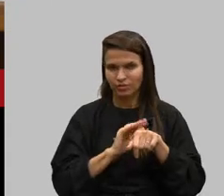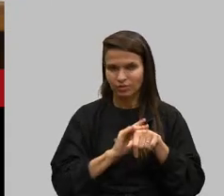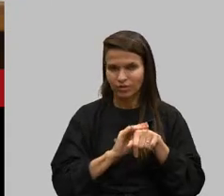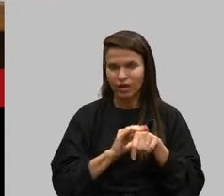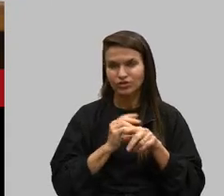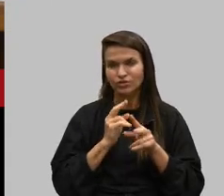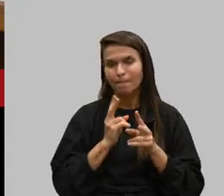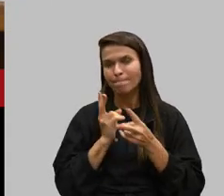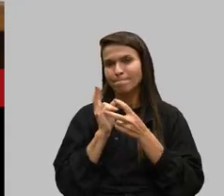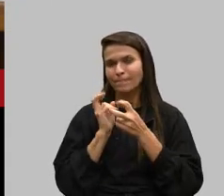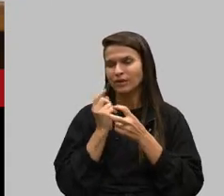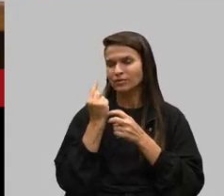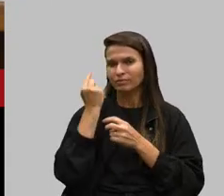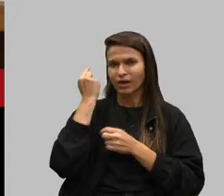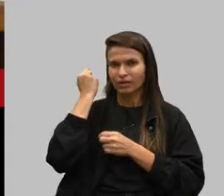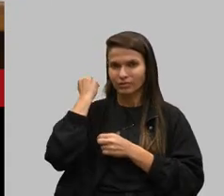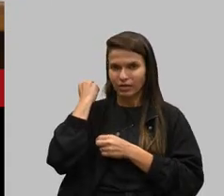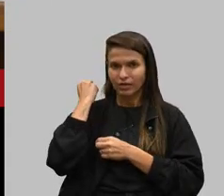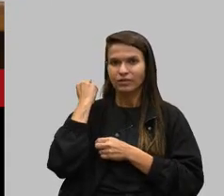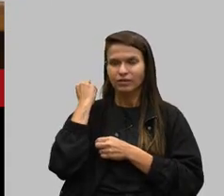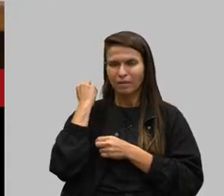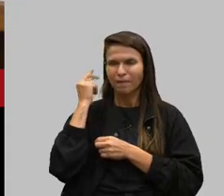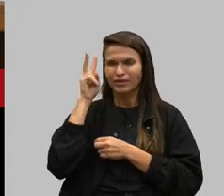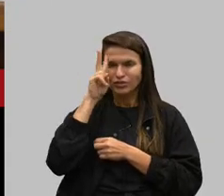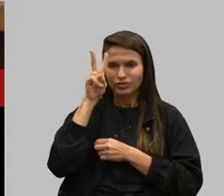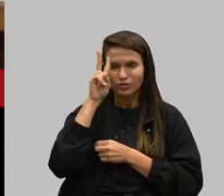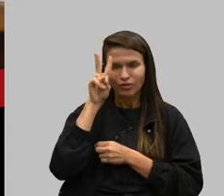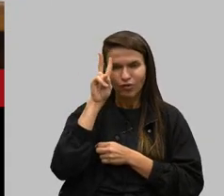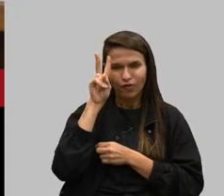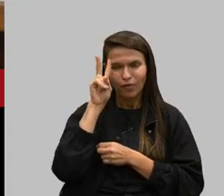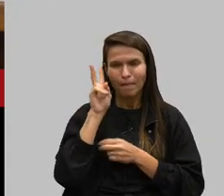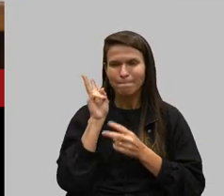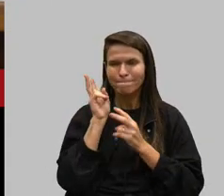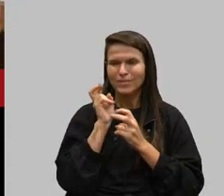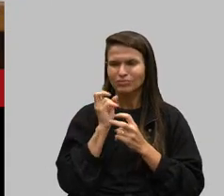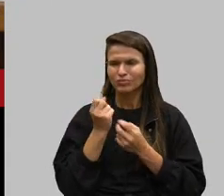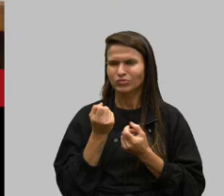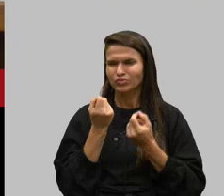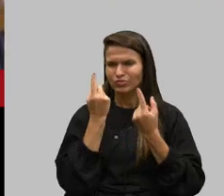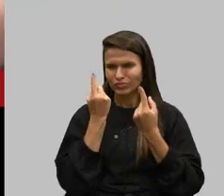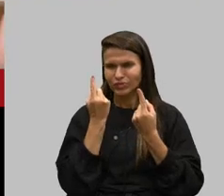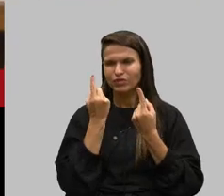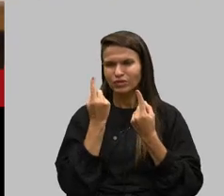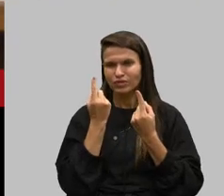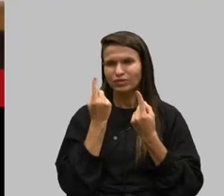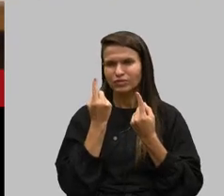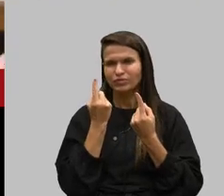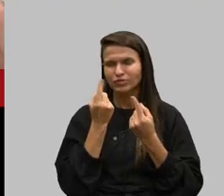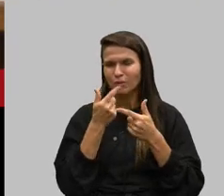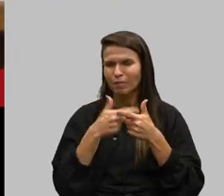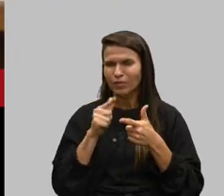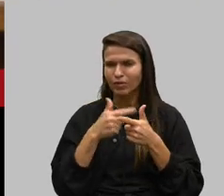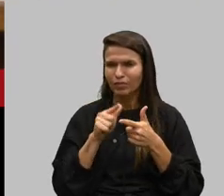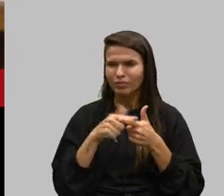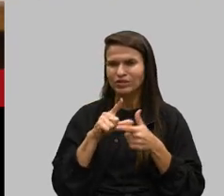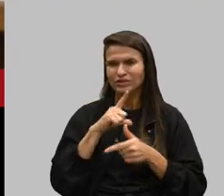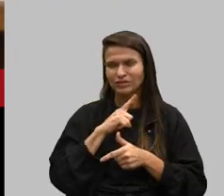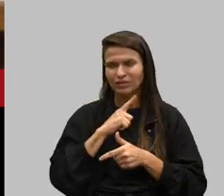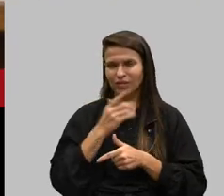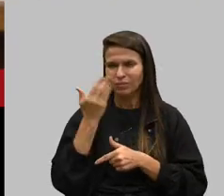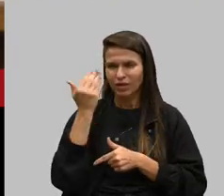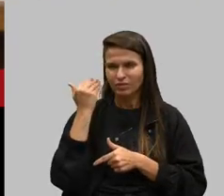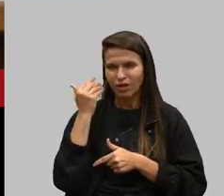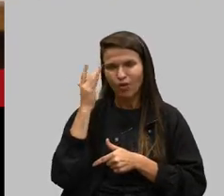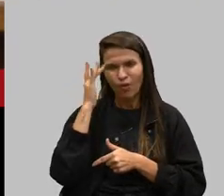olha para trás pra história e ver o absurdo que foi o holocausto e outras coisas que nós passamos eu acho que